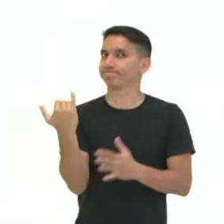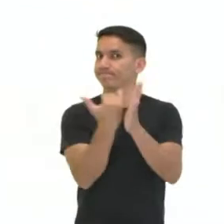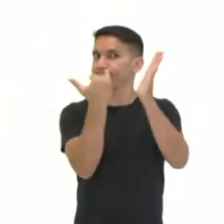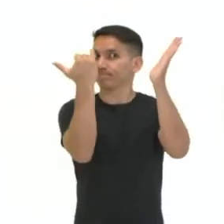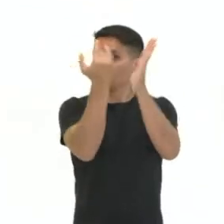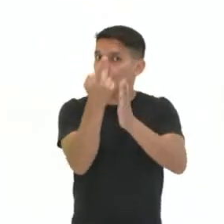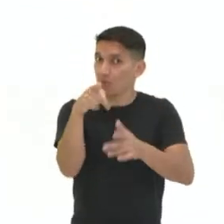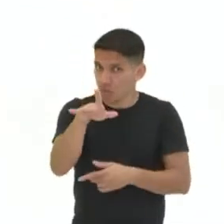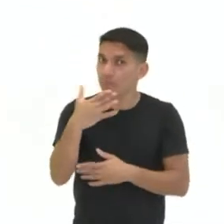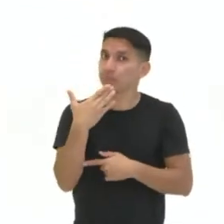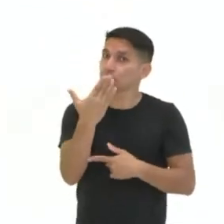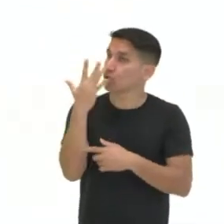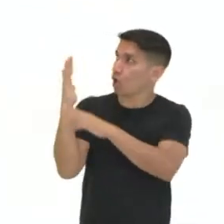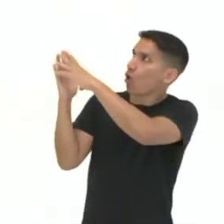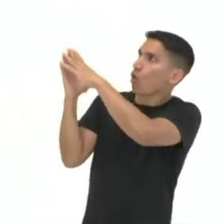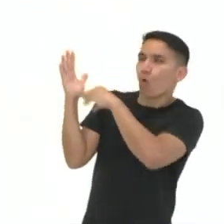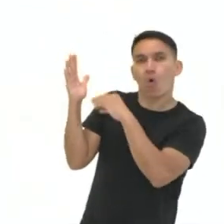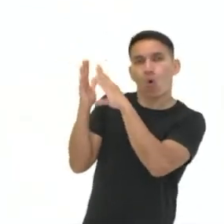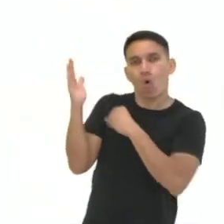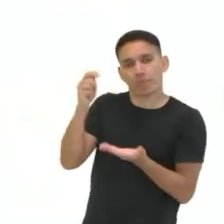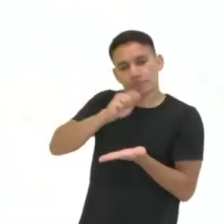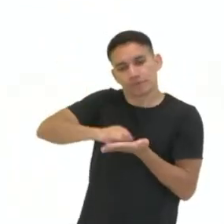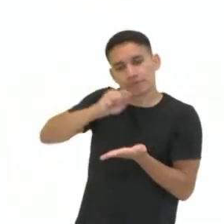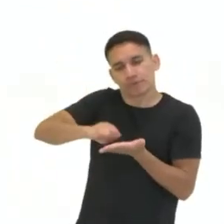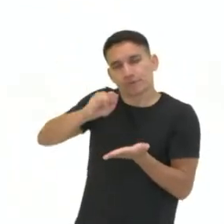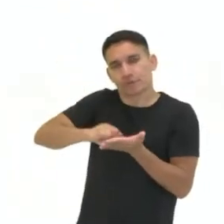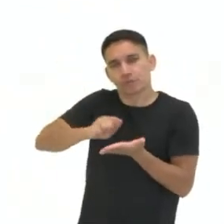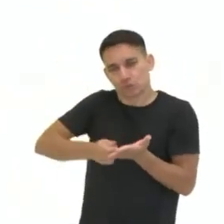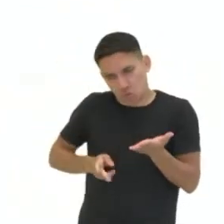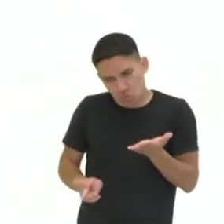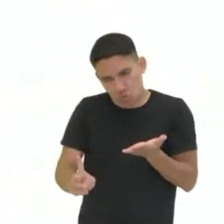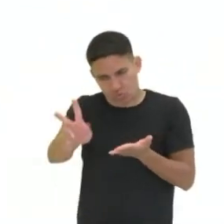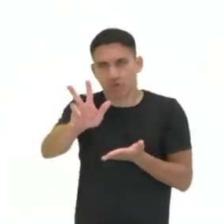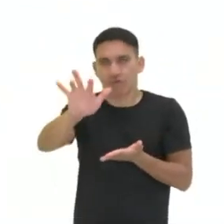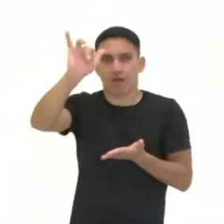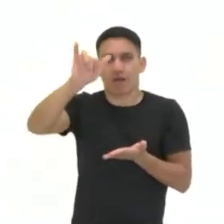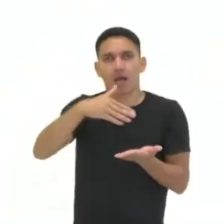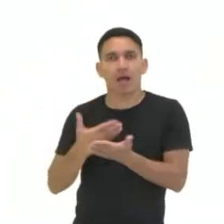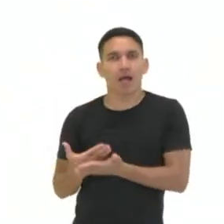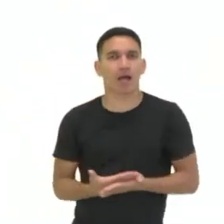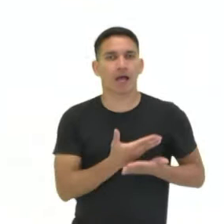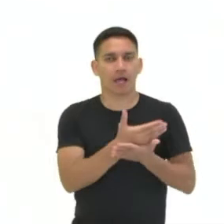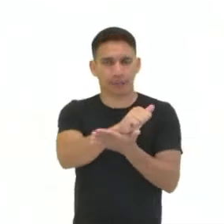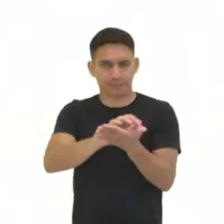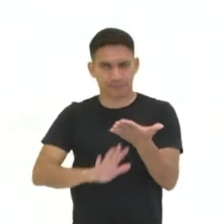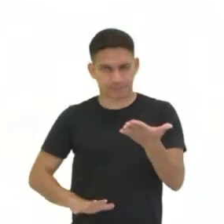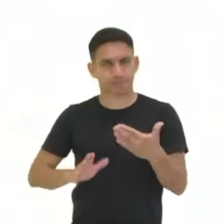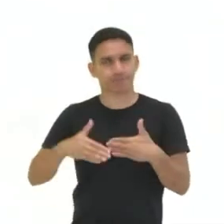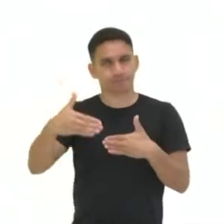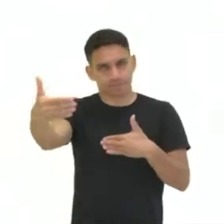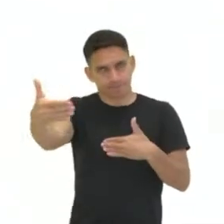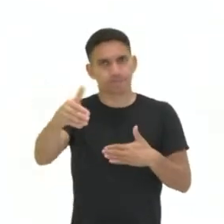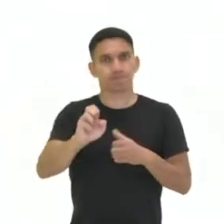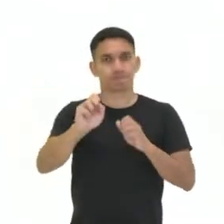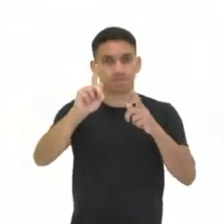você anote aí no seu caderno para a gente dar daí continuidade nos exercícios com as